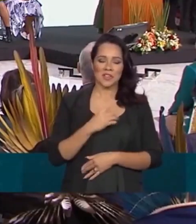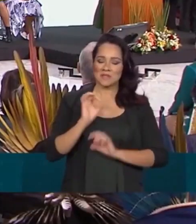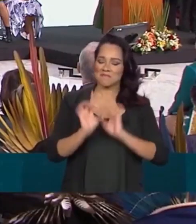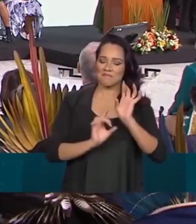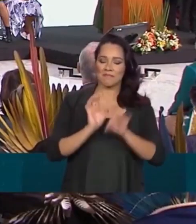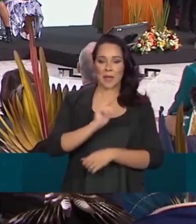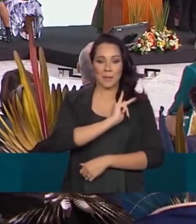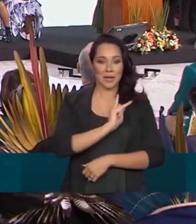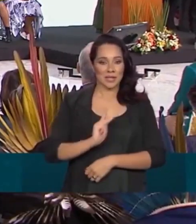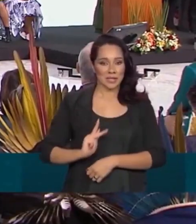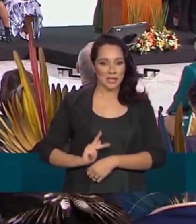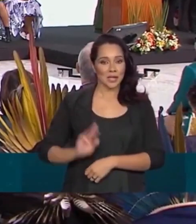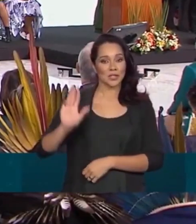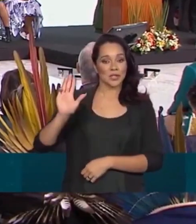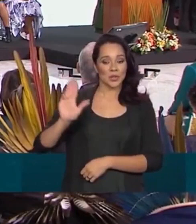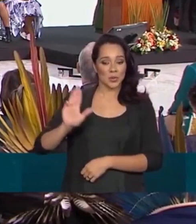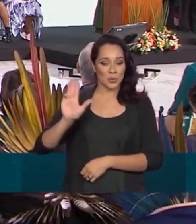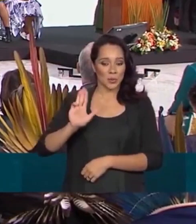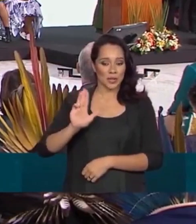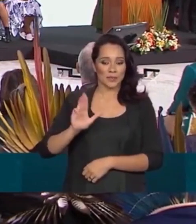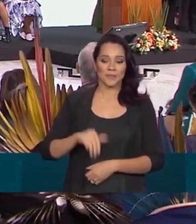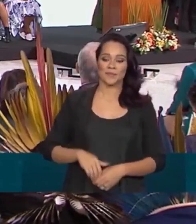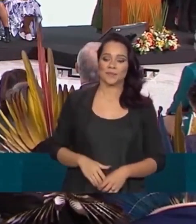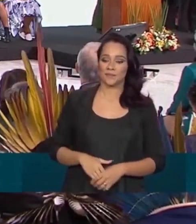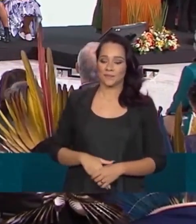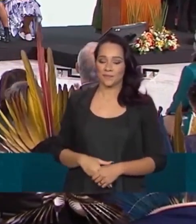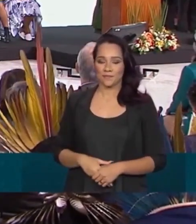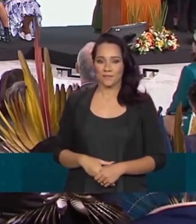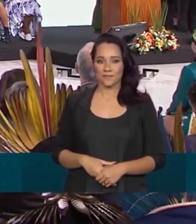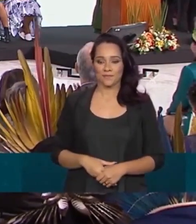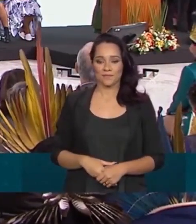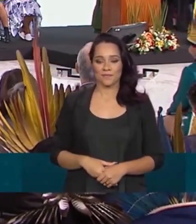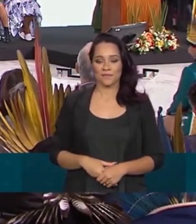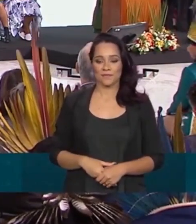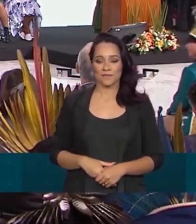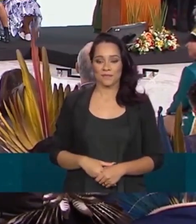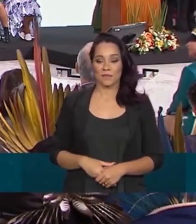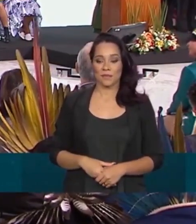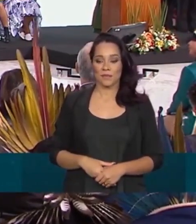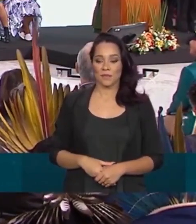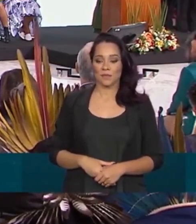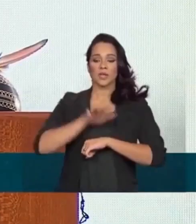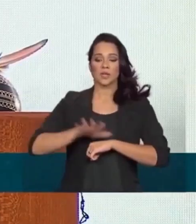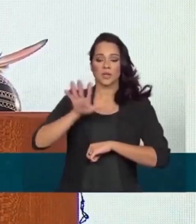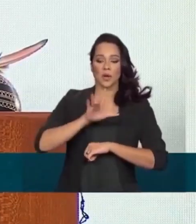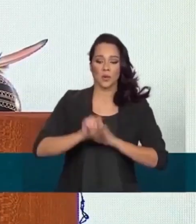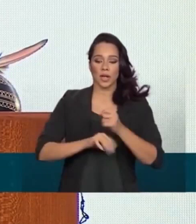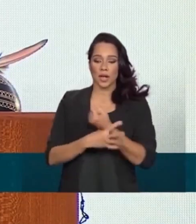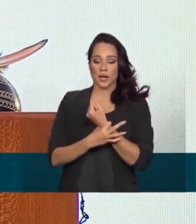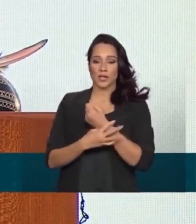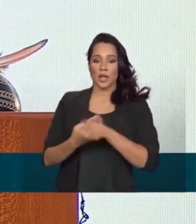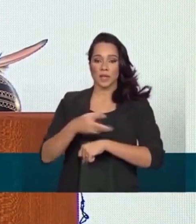o discurso Sônia Guajajara anunciou a recriação do Conselho Nacional de política indigenista que